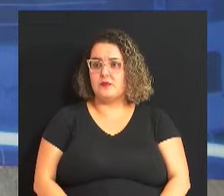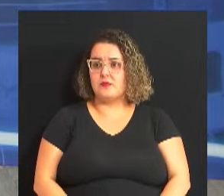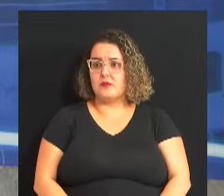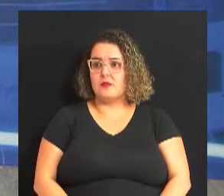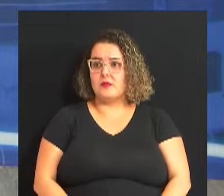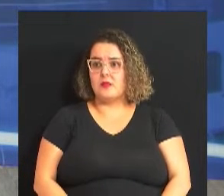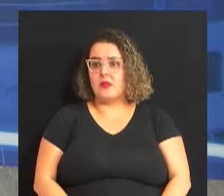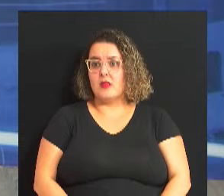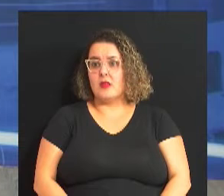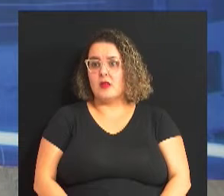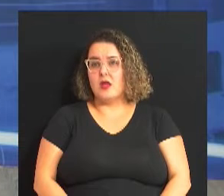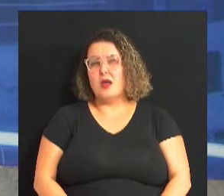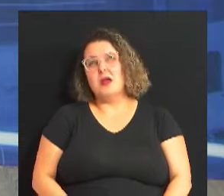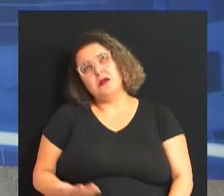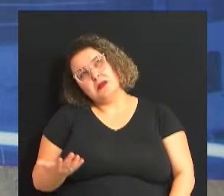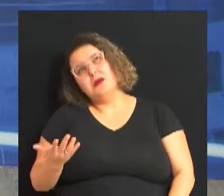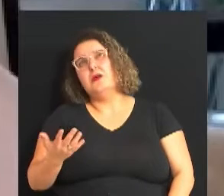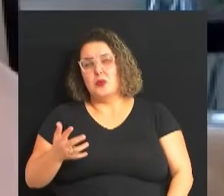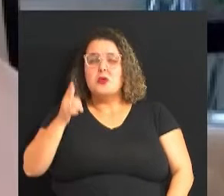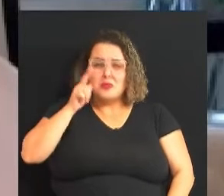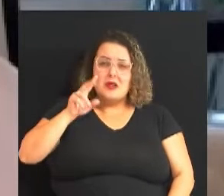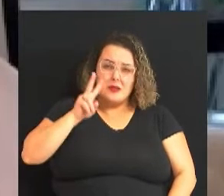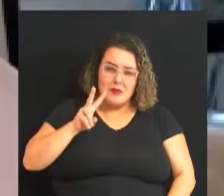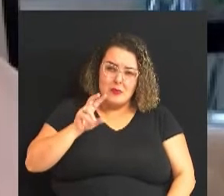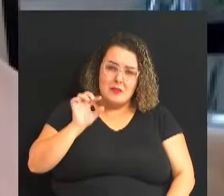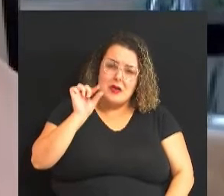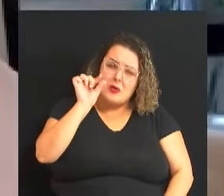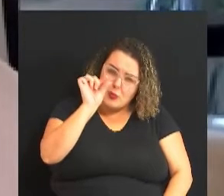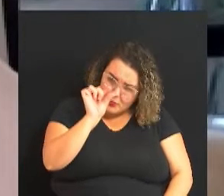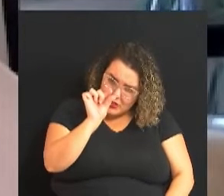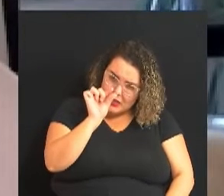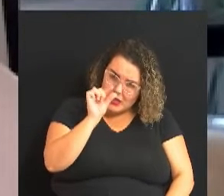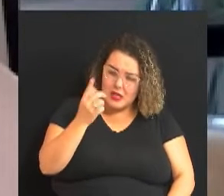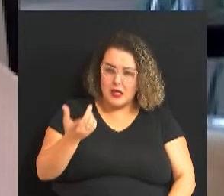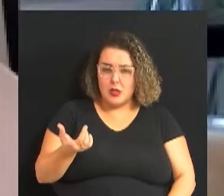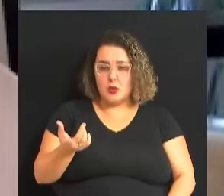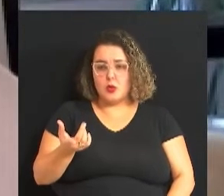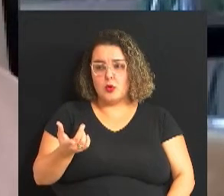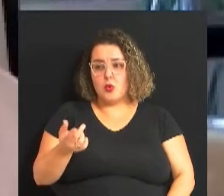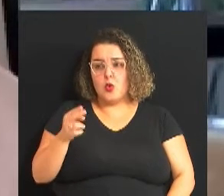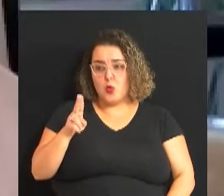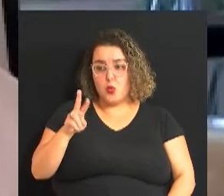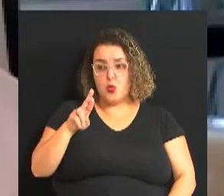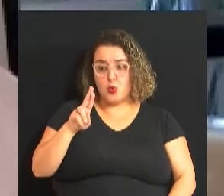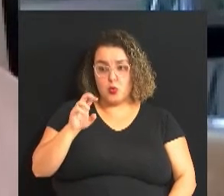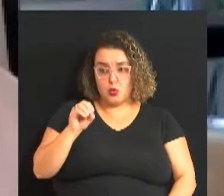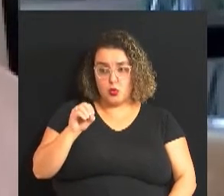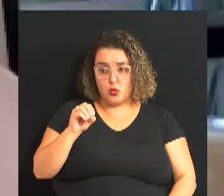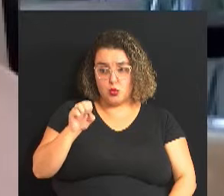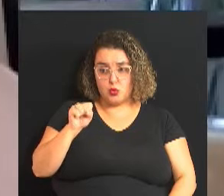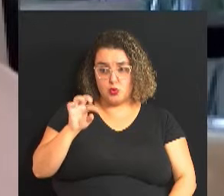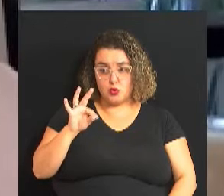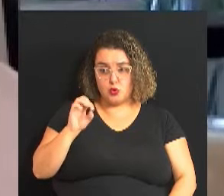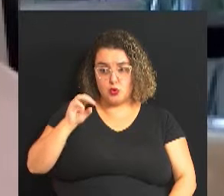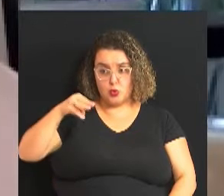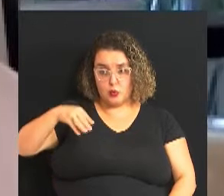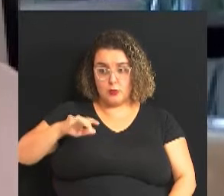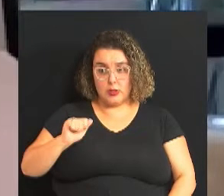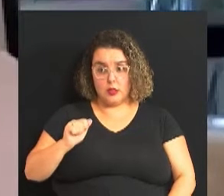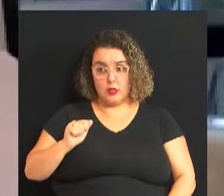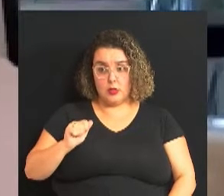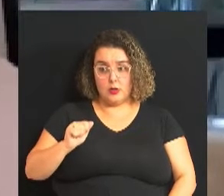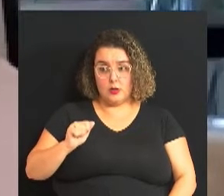Não chega a ser imperceptível, mas é um buraco pequeno. Uma urostomia, que é quando você exterioriza alguma parte